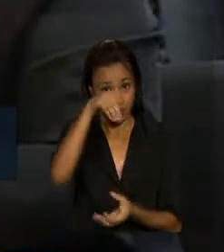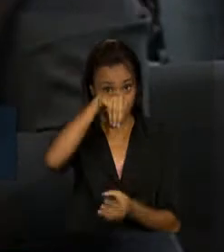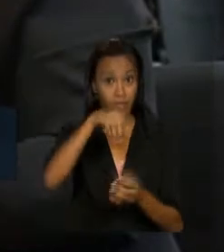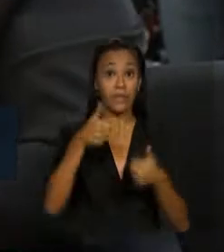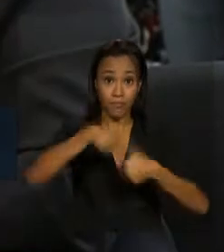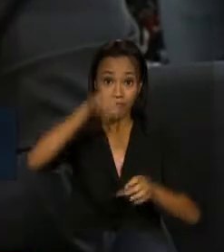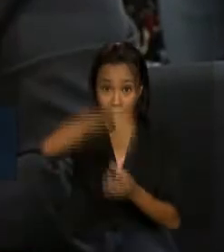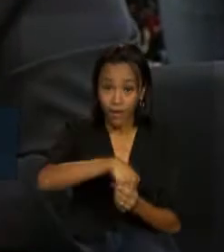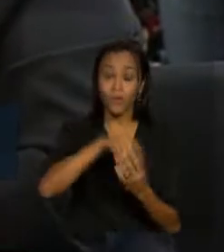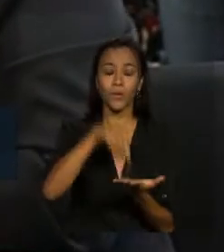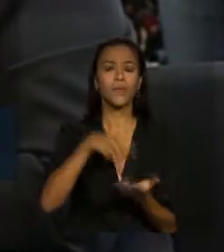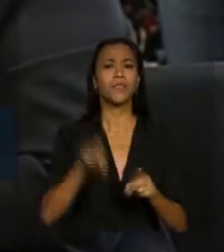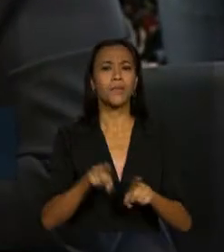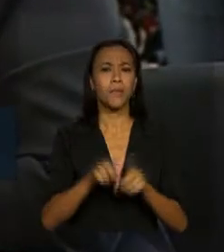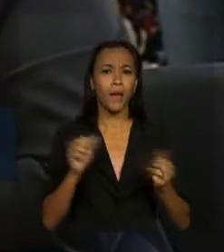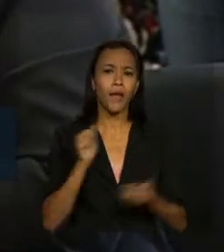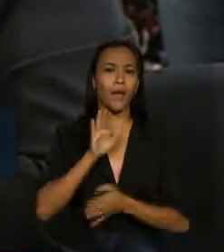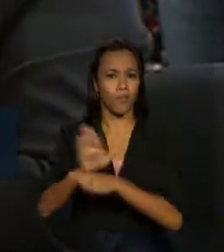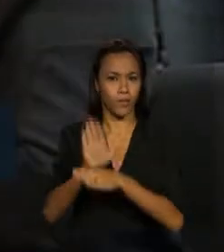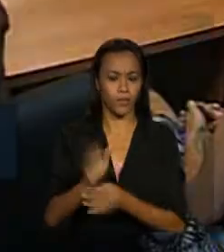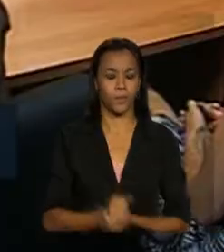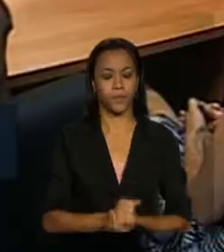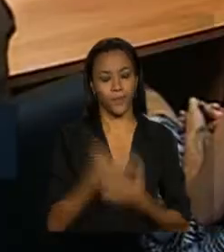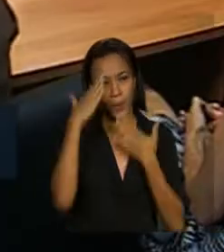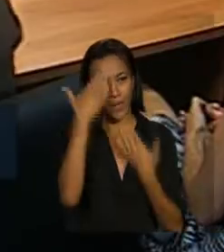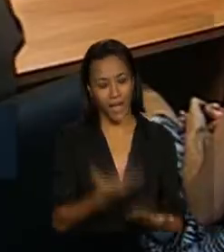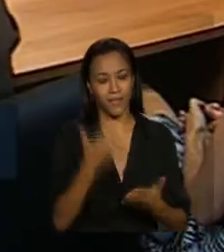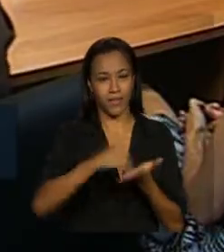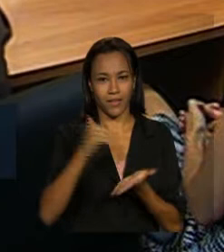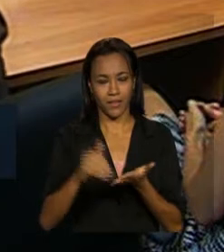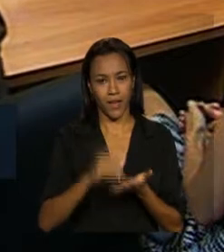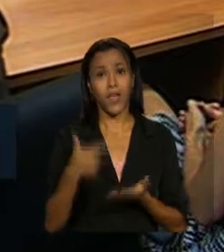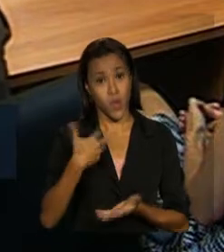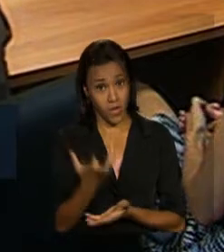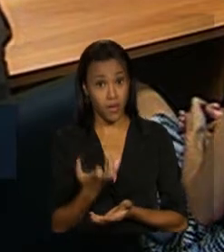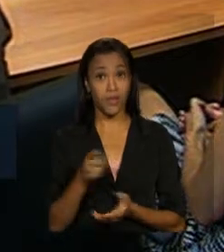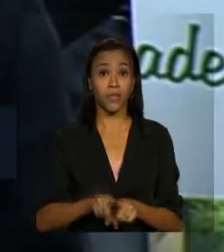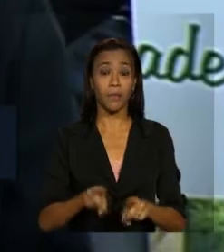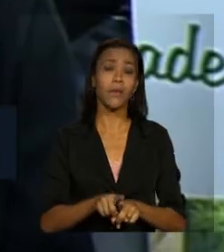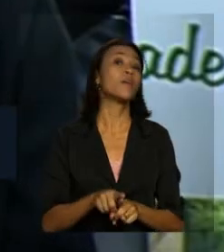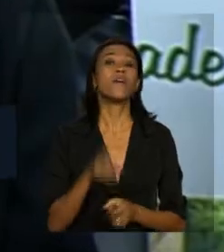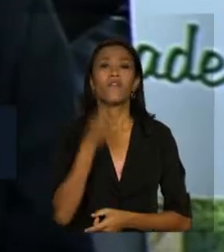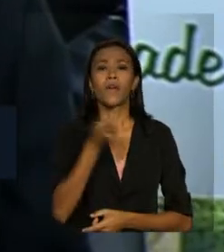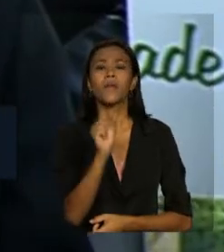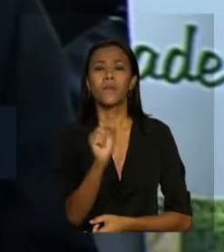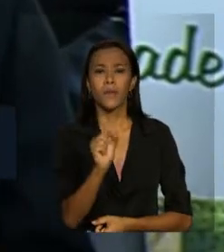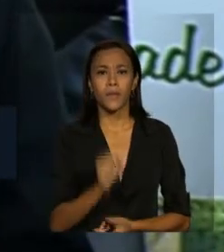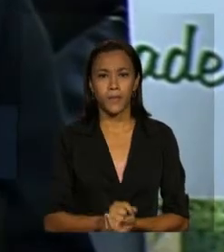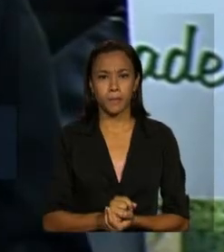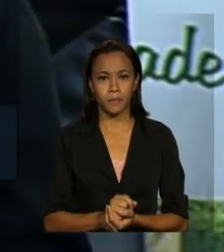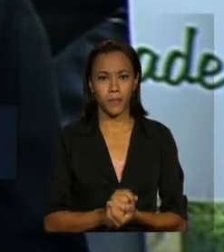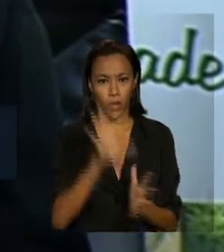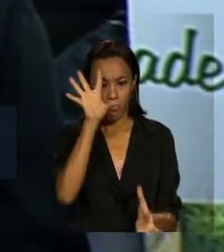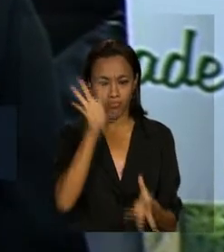em complementação ao acolhimento familiar. Obrigada, secretária Valéria. Eu queria apenas dizer para vocês, a título